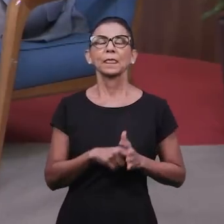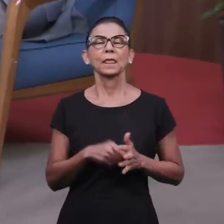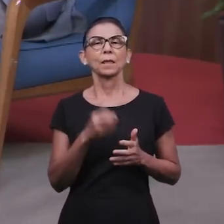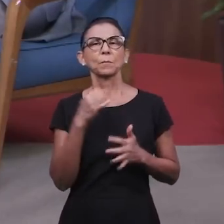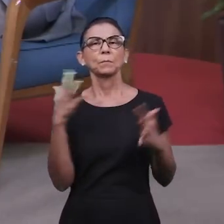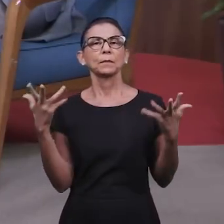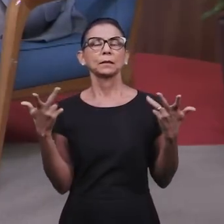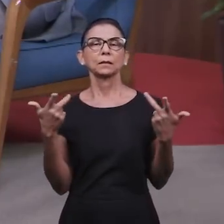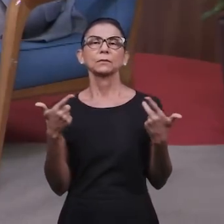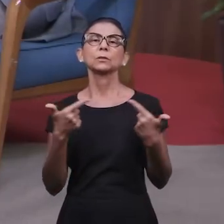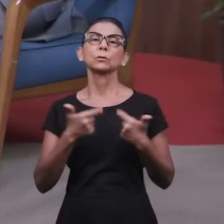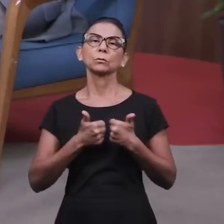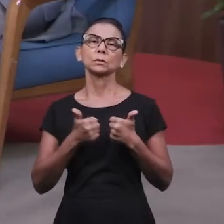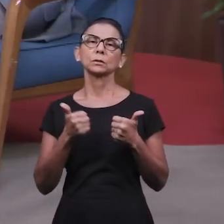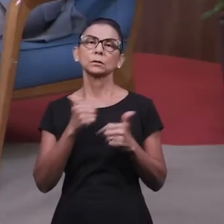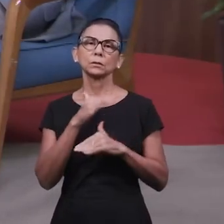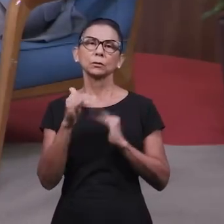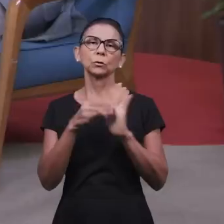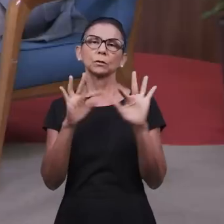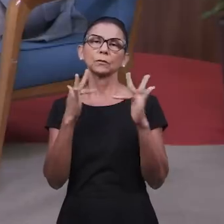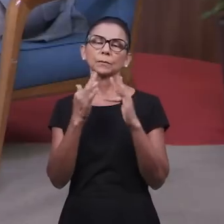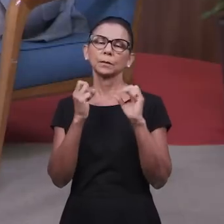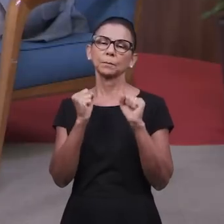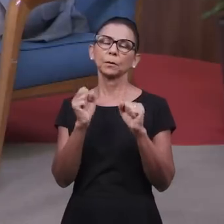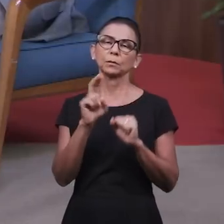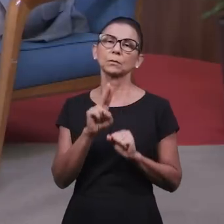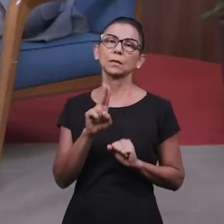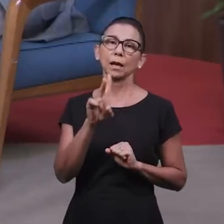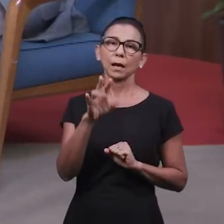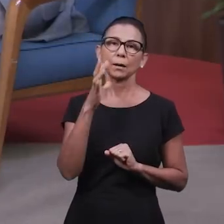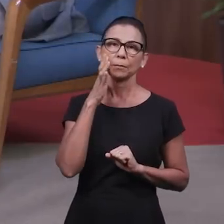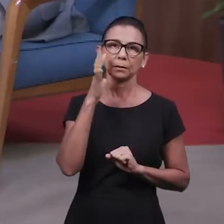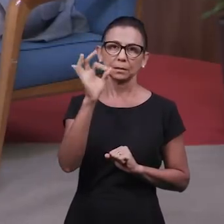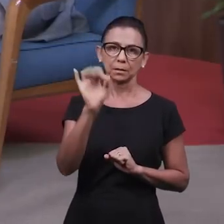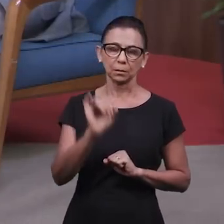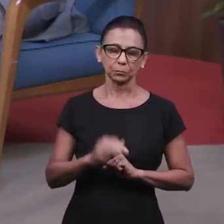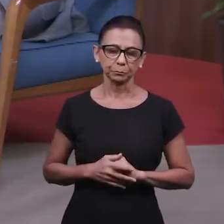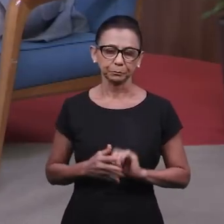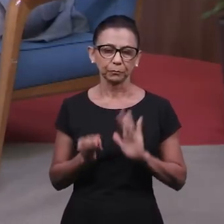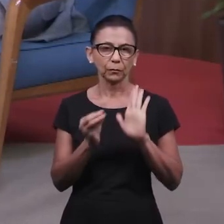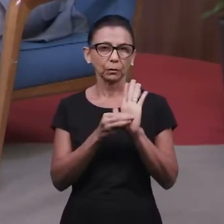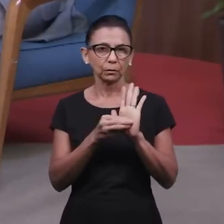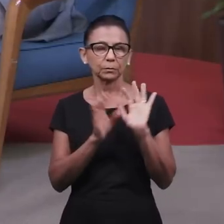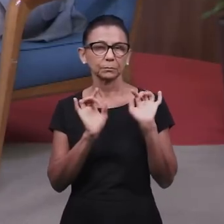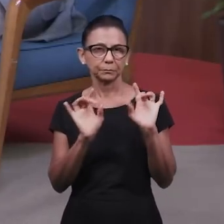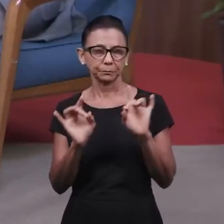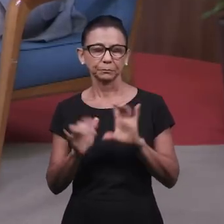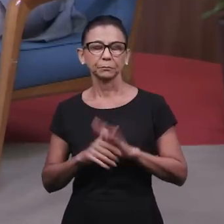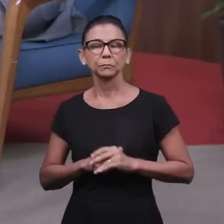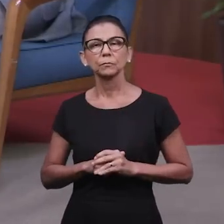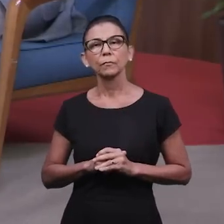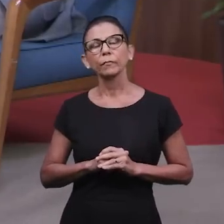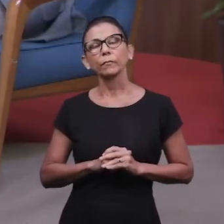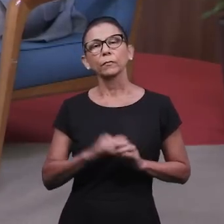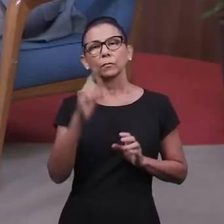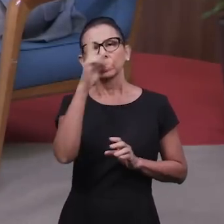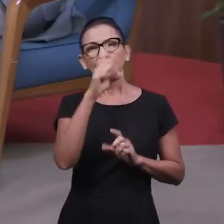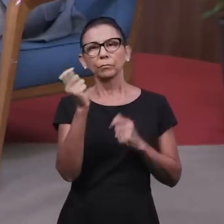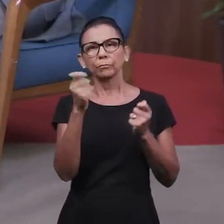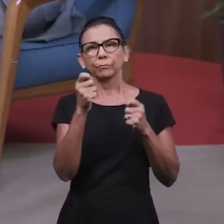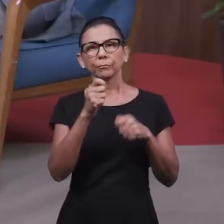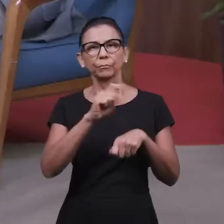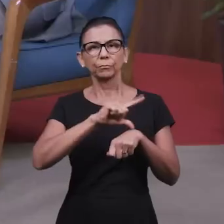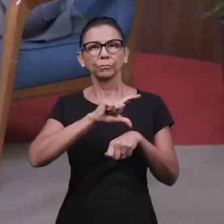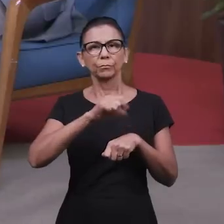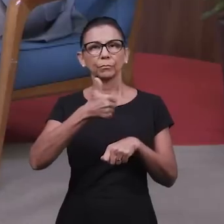que você tem disponível no nosso canal no YouTube. Mas eu quero chamar a atenção para um conteúdo que é especial. Todos os domingos, às 10 horas